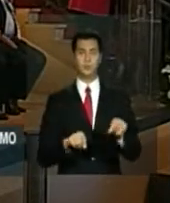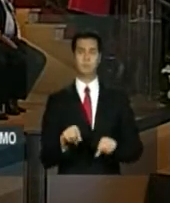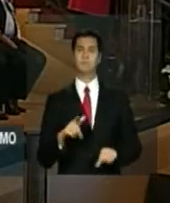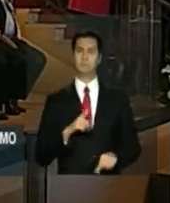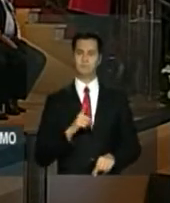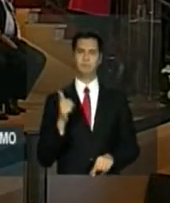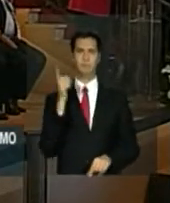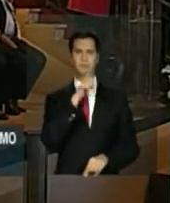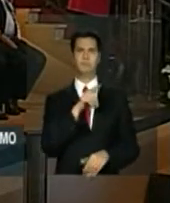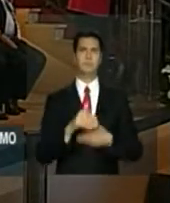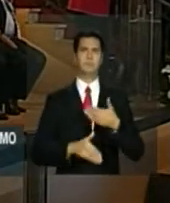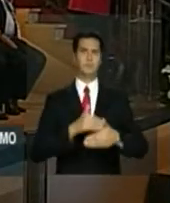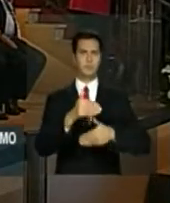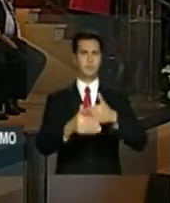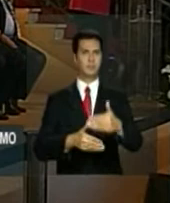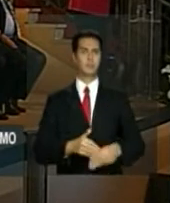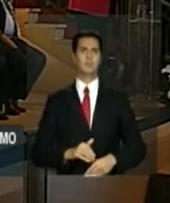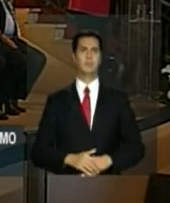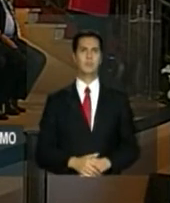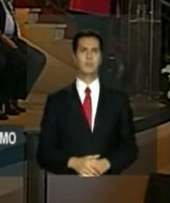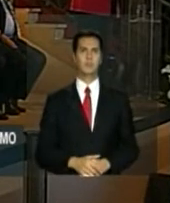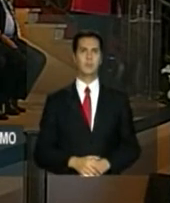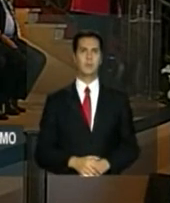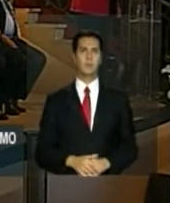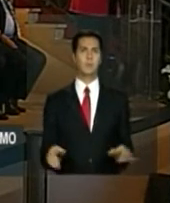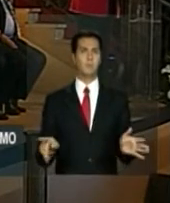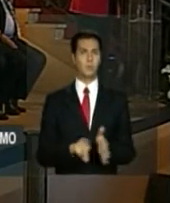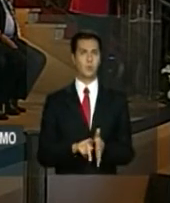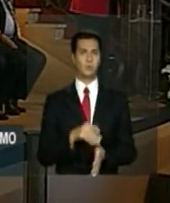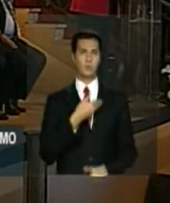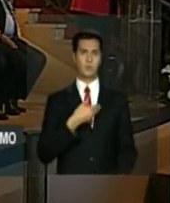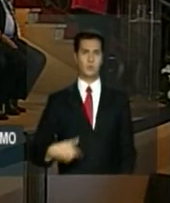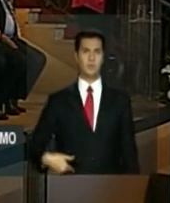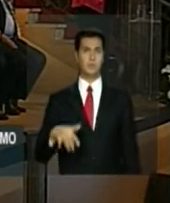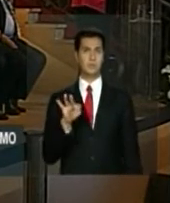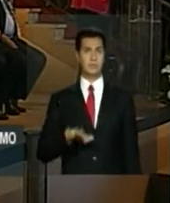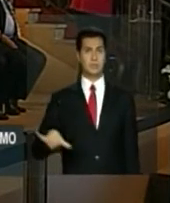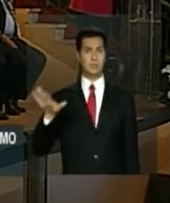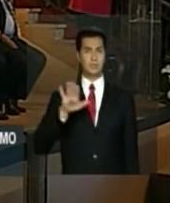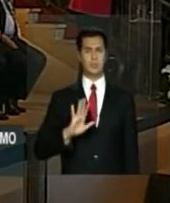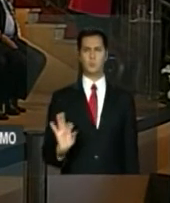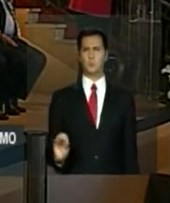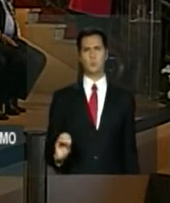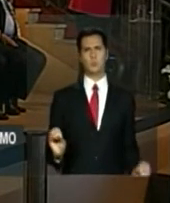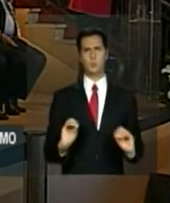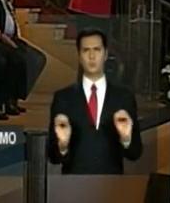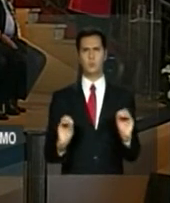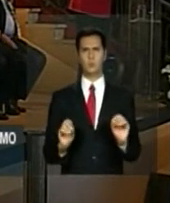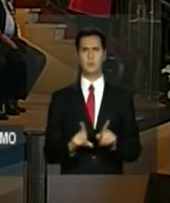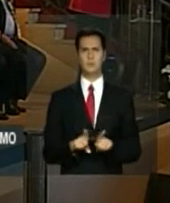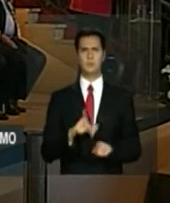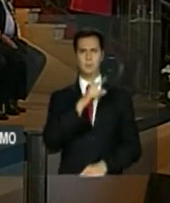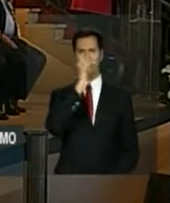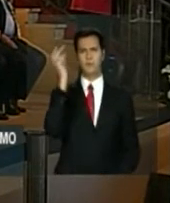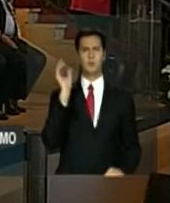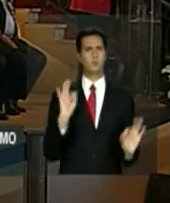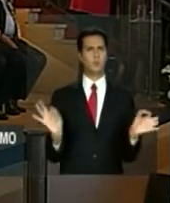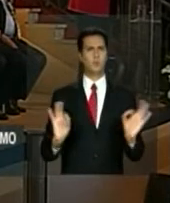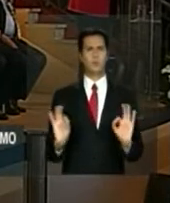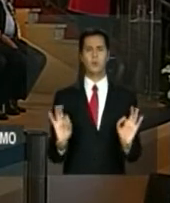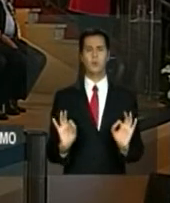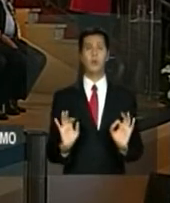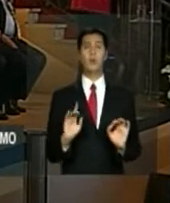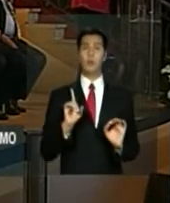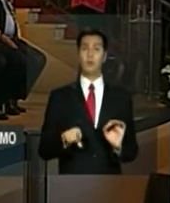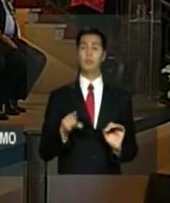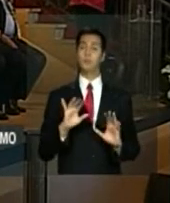de um avanço que não é do governo federal, não é do governo estadual, não é dos prefeitos. É de todos